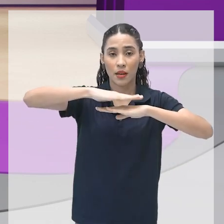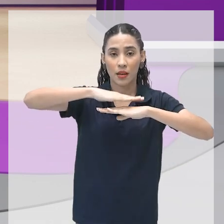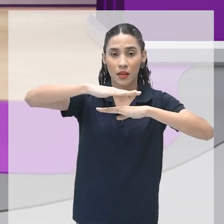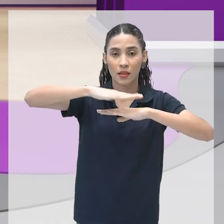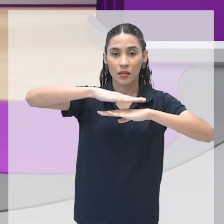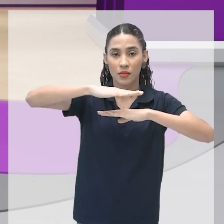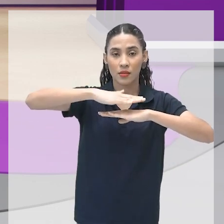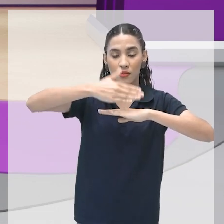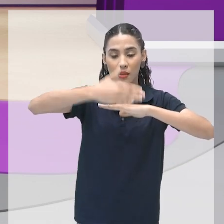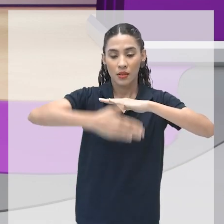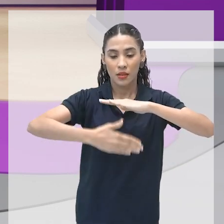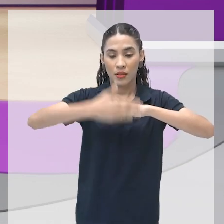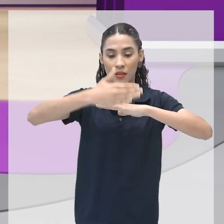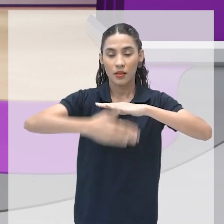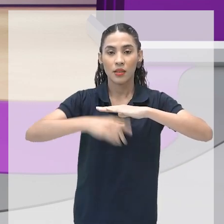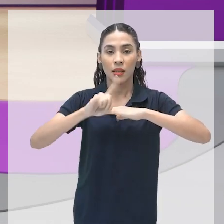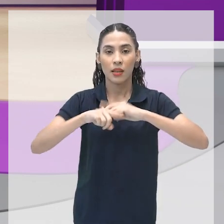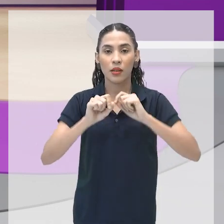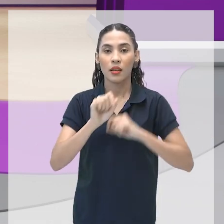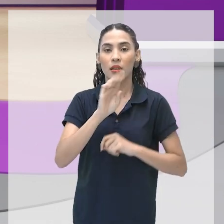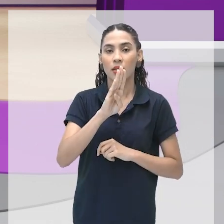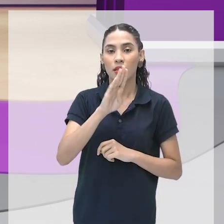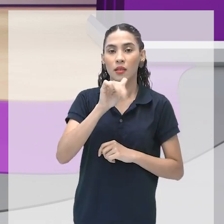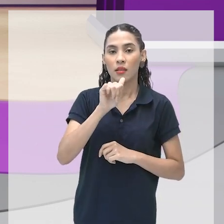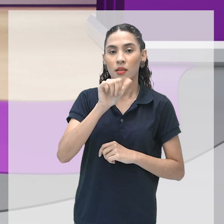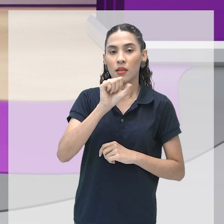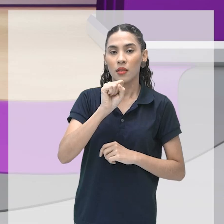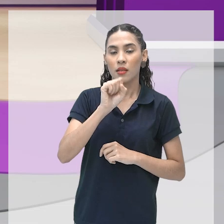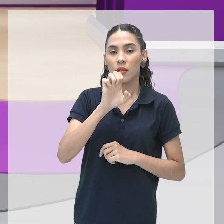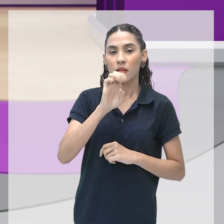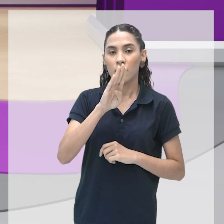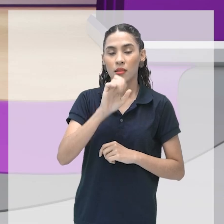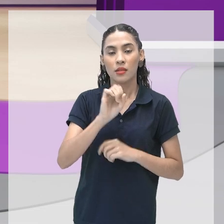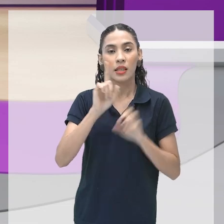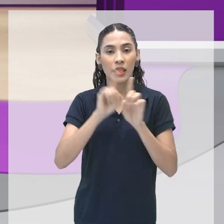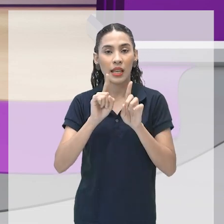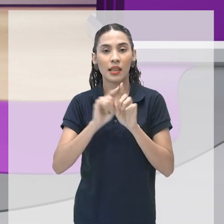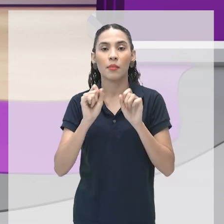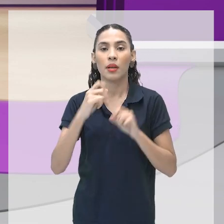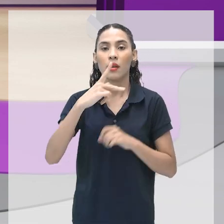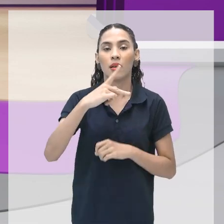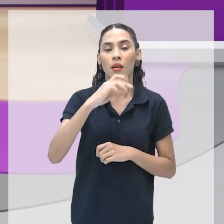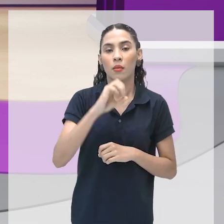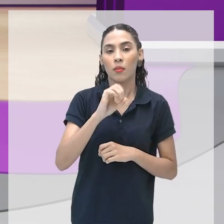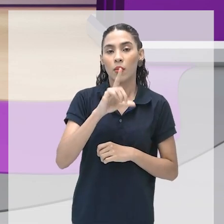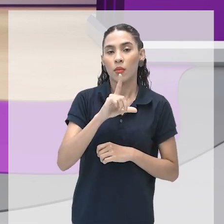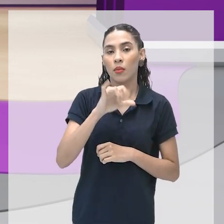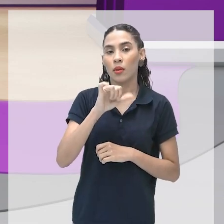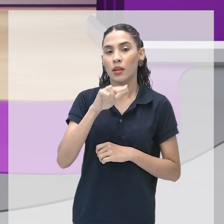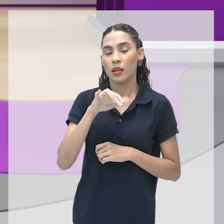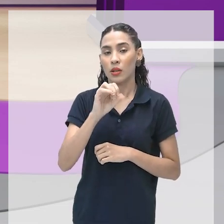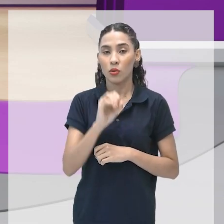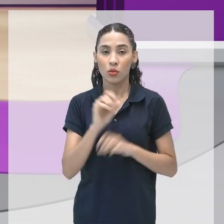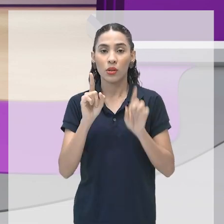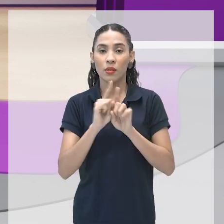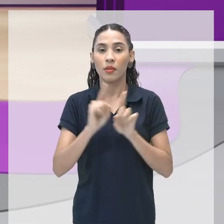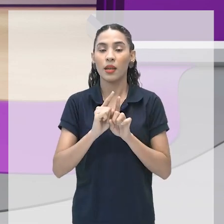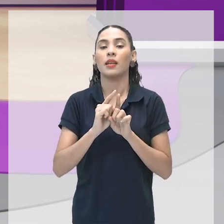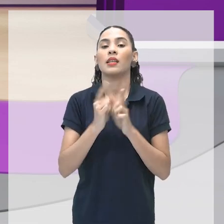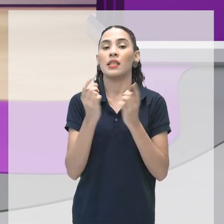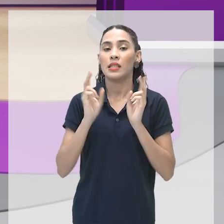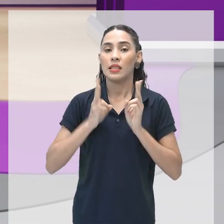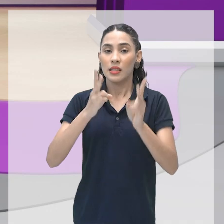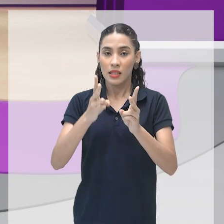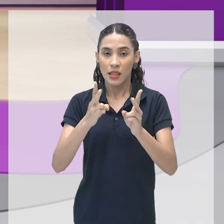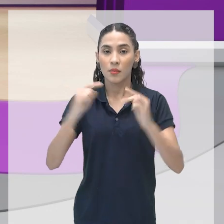de baixo são chamadas aí as bases, e elas são polígonos que são congruentes e sempre vão estar aí paralelo